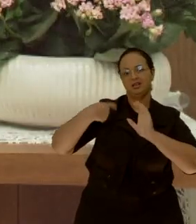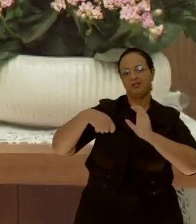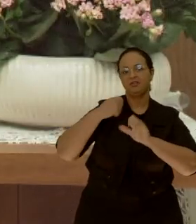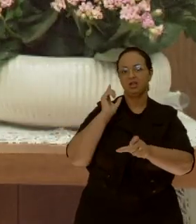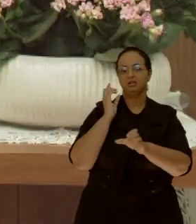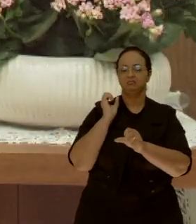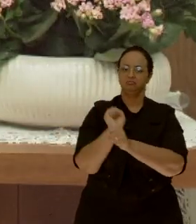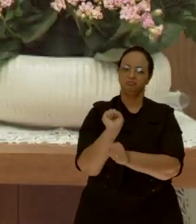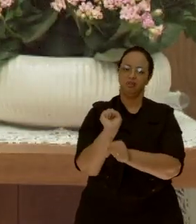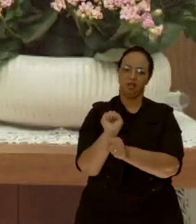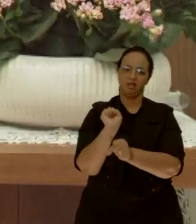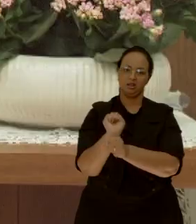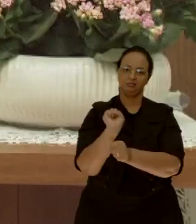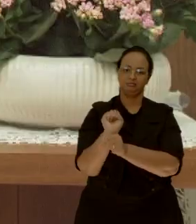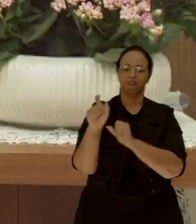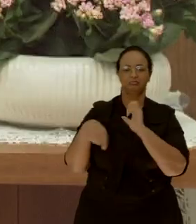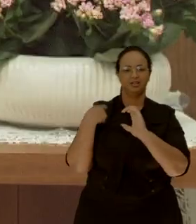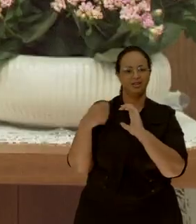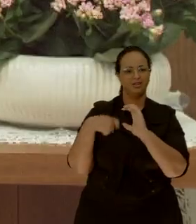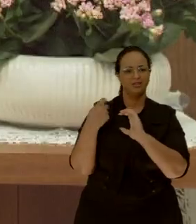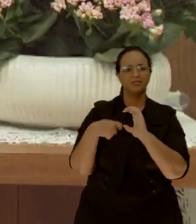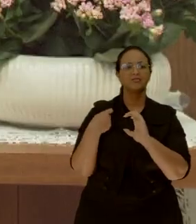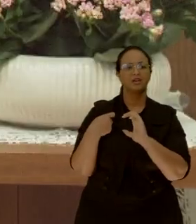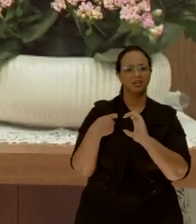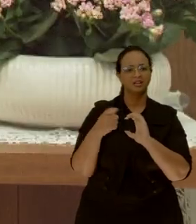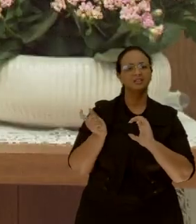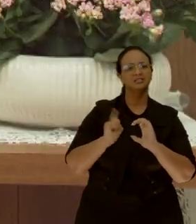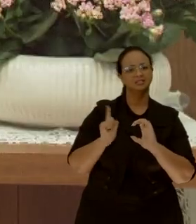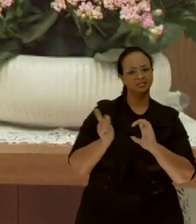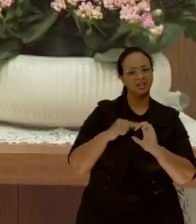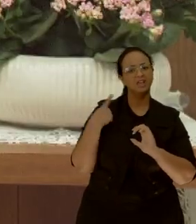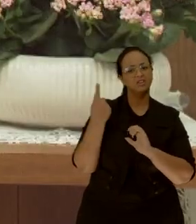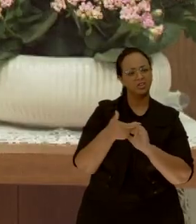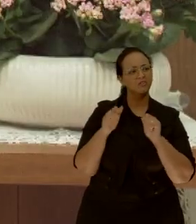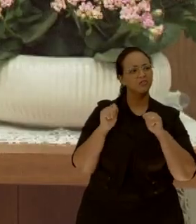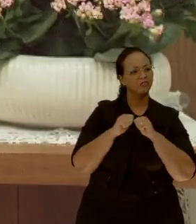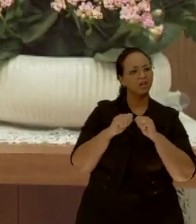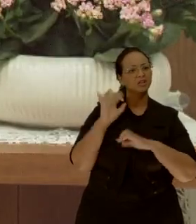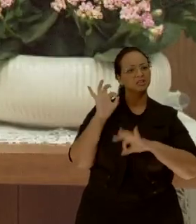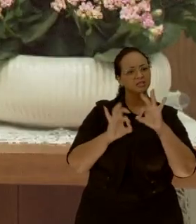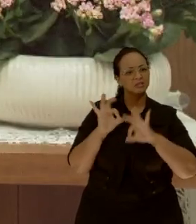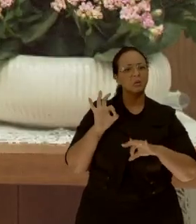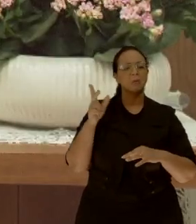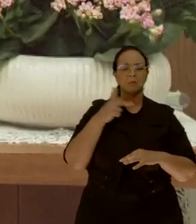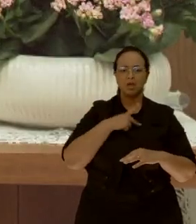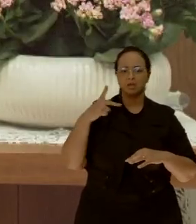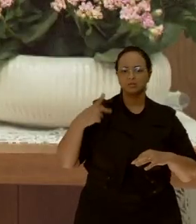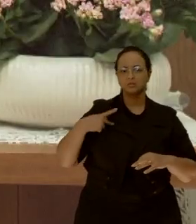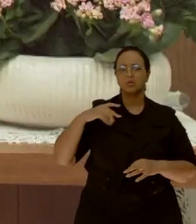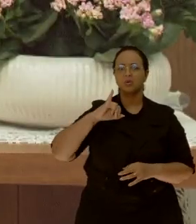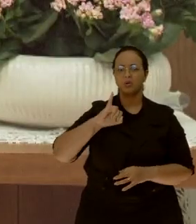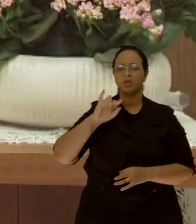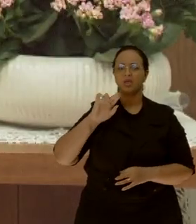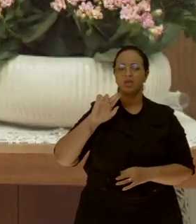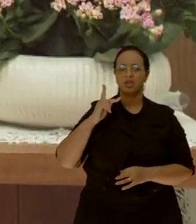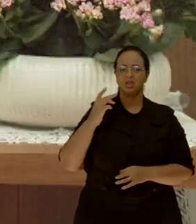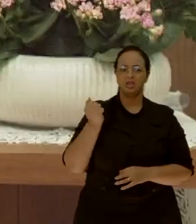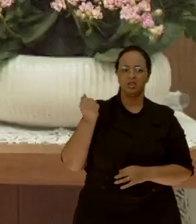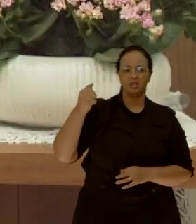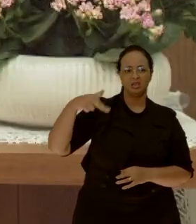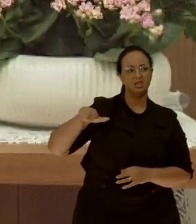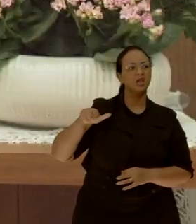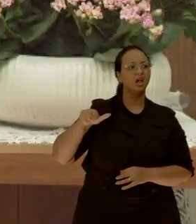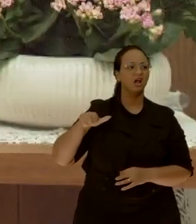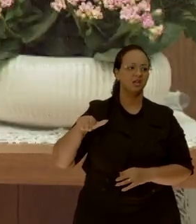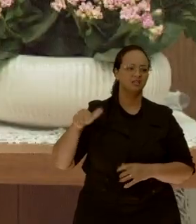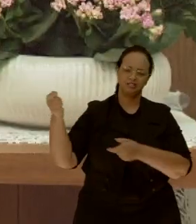gravar. O nosso povo é quem está cuidando disso. Aí o pastor Ian, que veio lá, tiramos ele